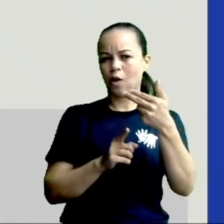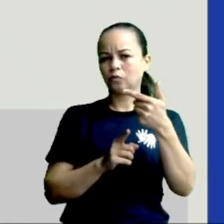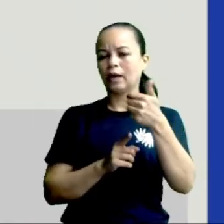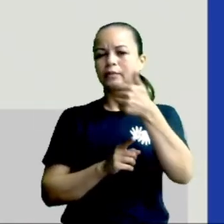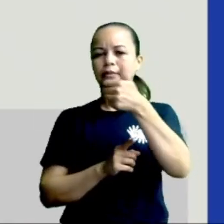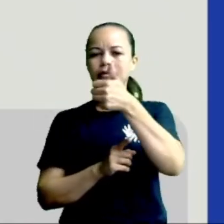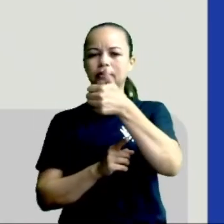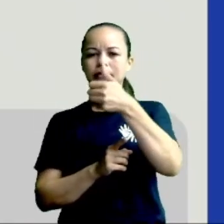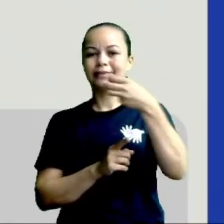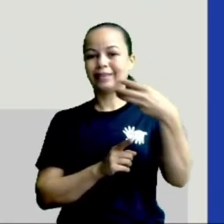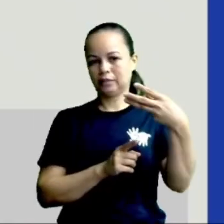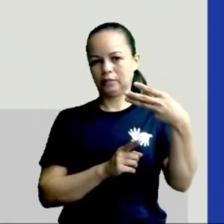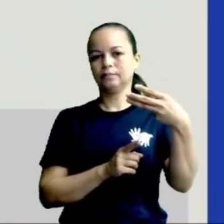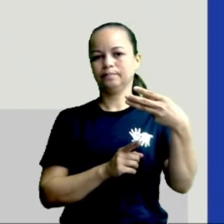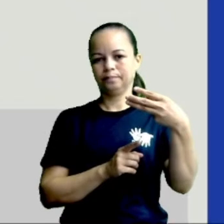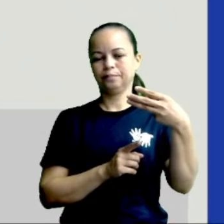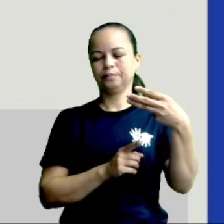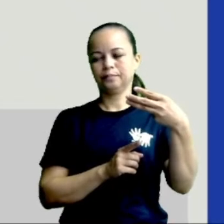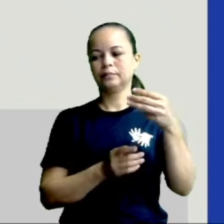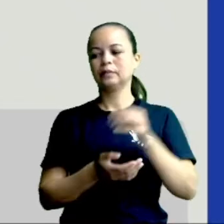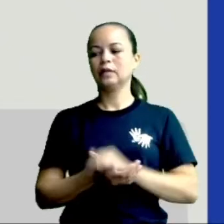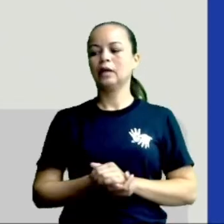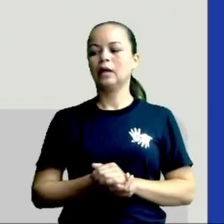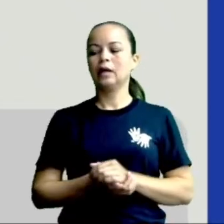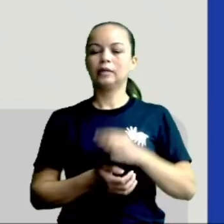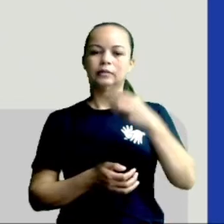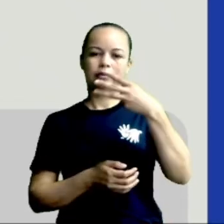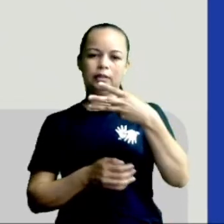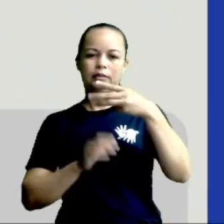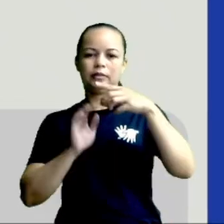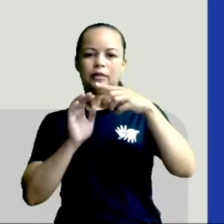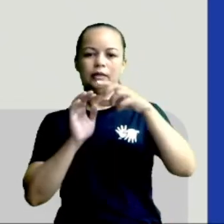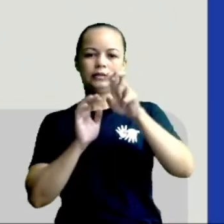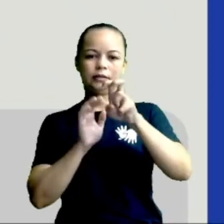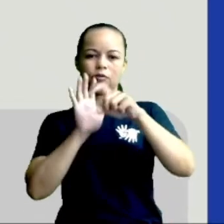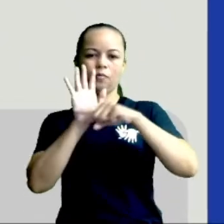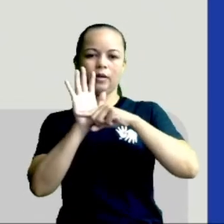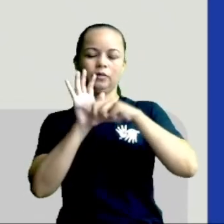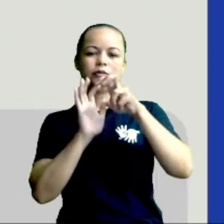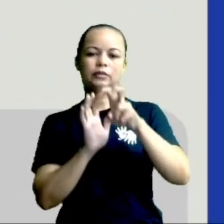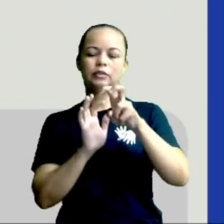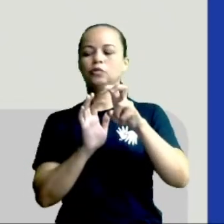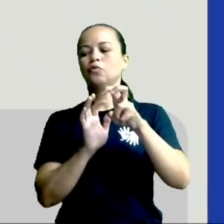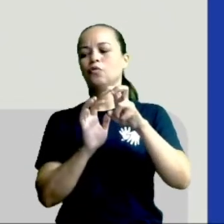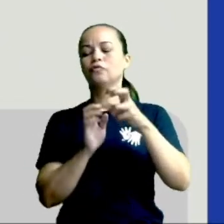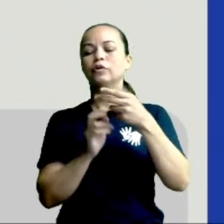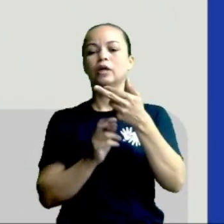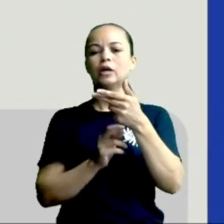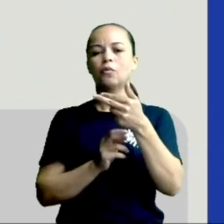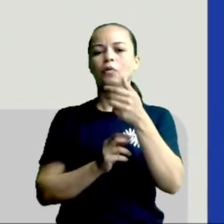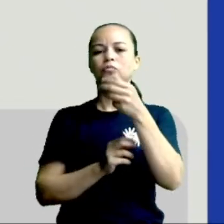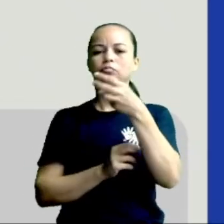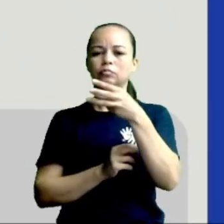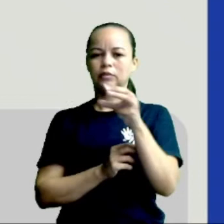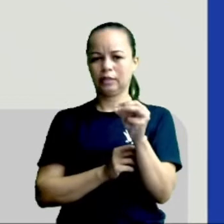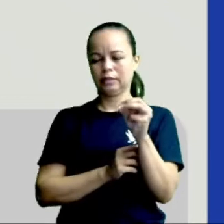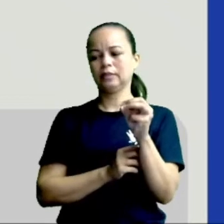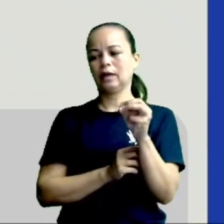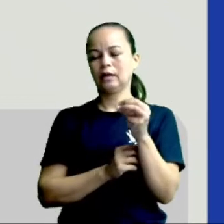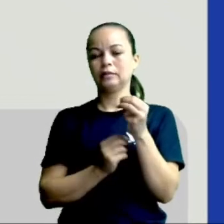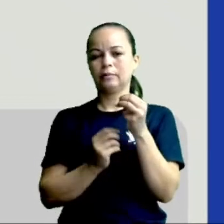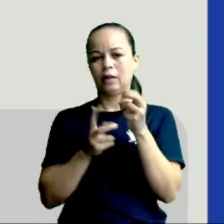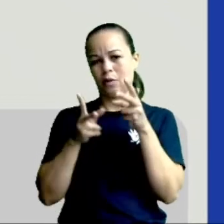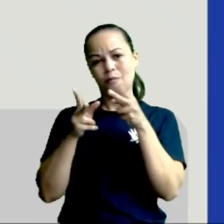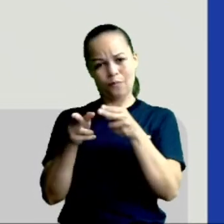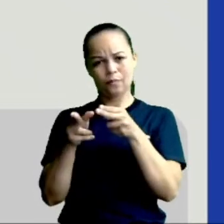igualdade me deu um resultado 1335 menos cinco de 35 eu tirei cinco fiquei com 30 então eu